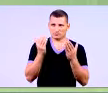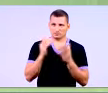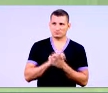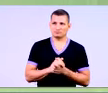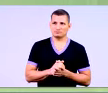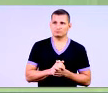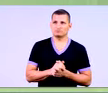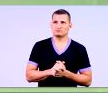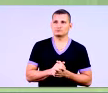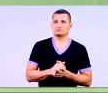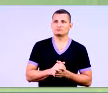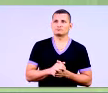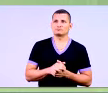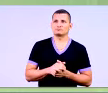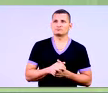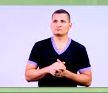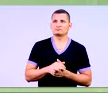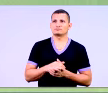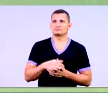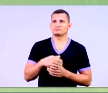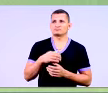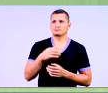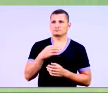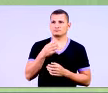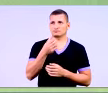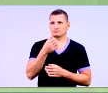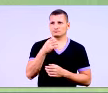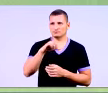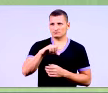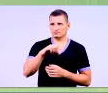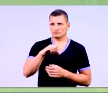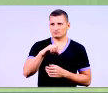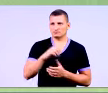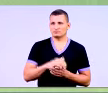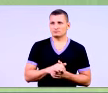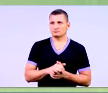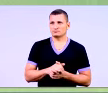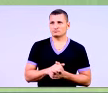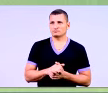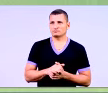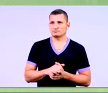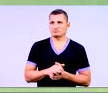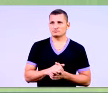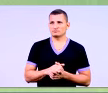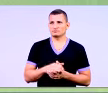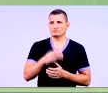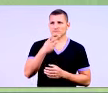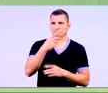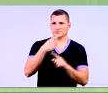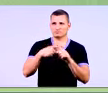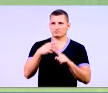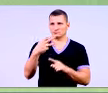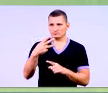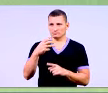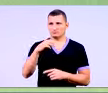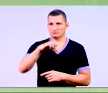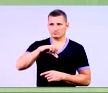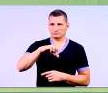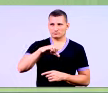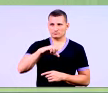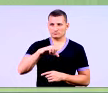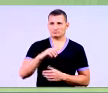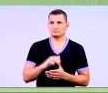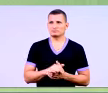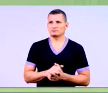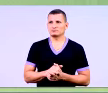3 deus 6 depois 6 com 3 de 19 depois não sou multipliquei 3 por 329 e fui